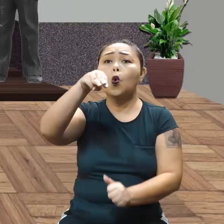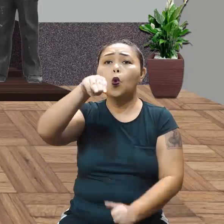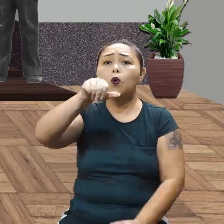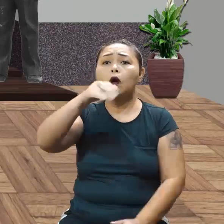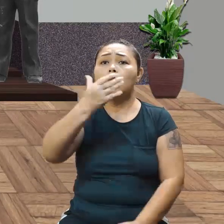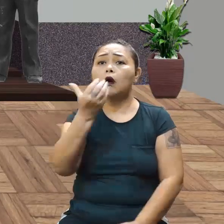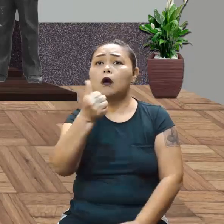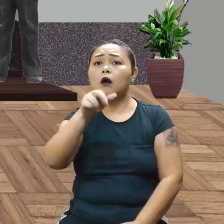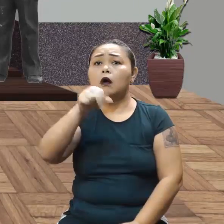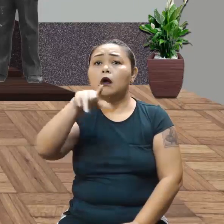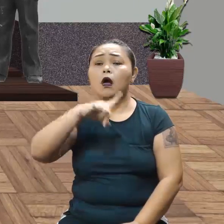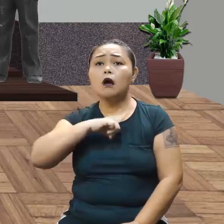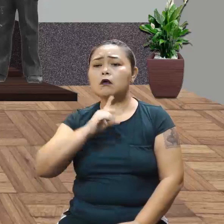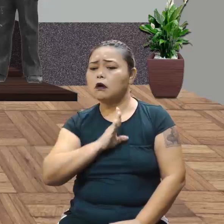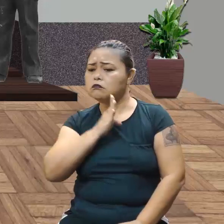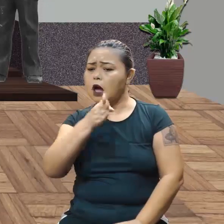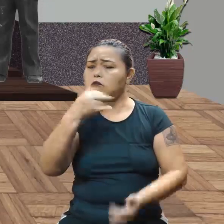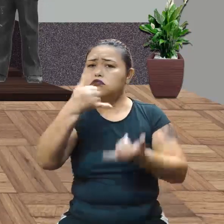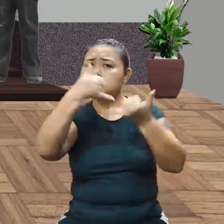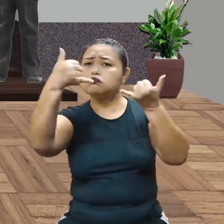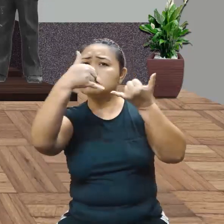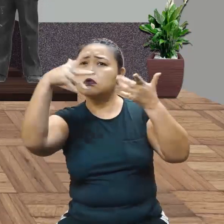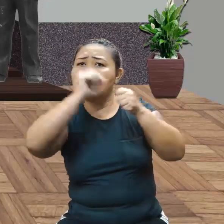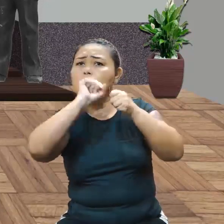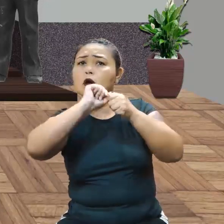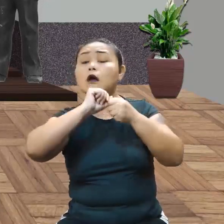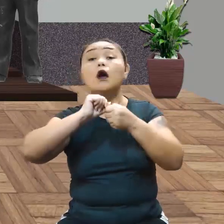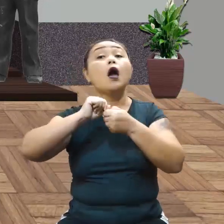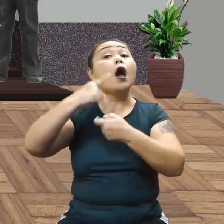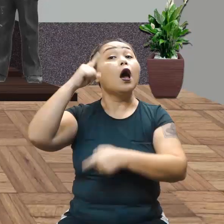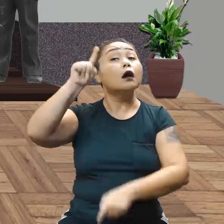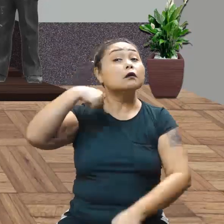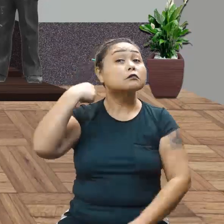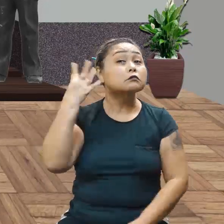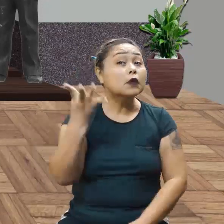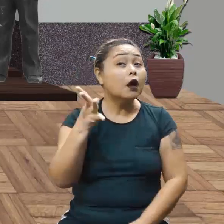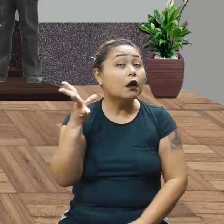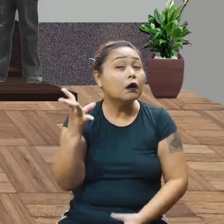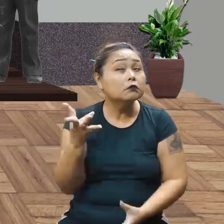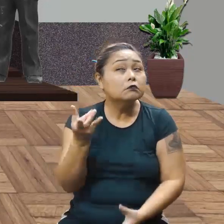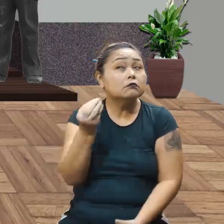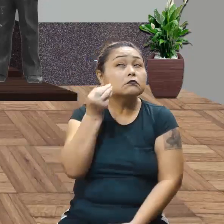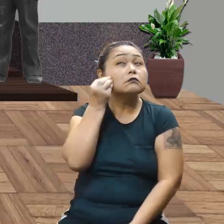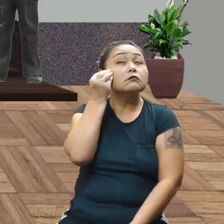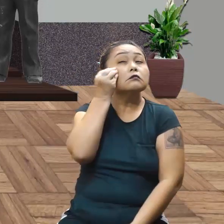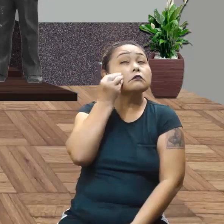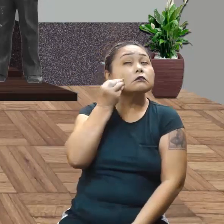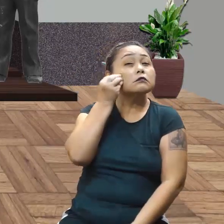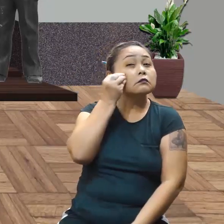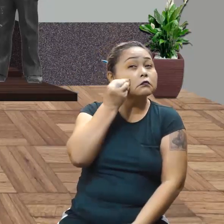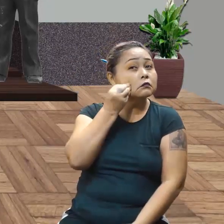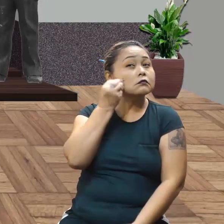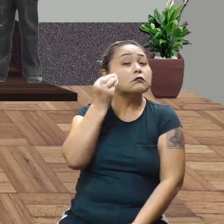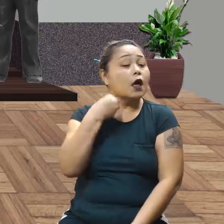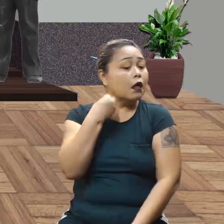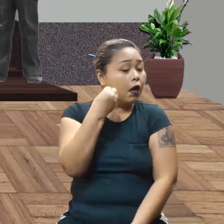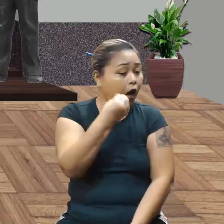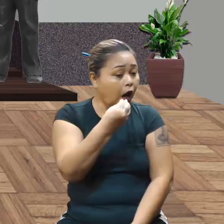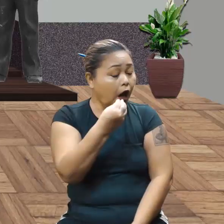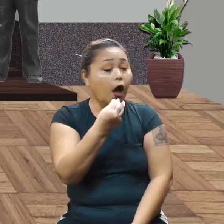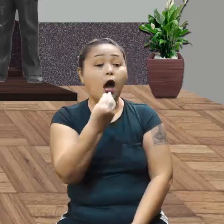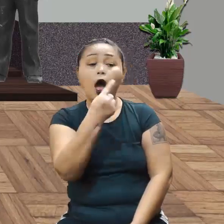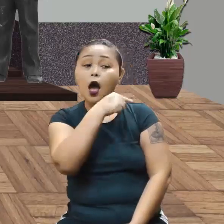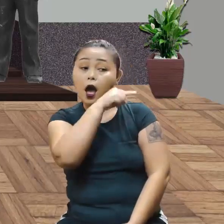E ele sai construindo a linha telegráfica. Rondon pega essa experiência da construção da linha telegráfica. Aí é dado para ele uma